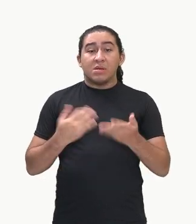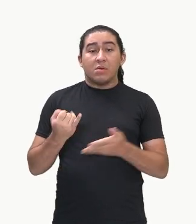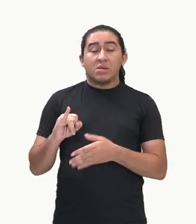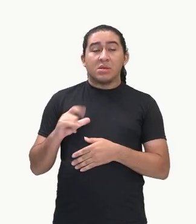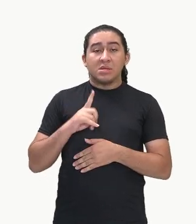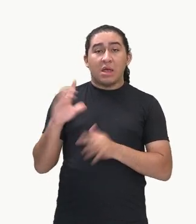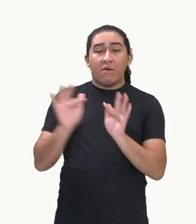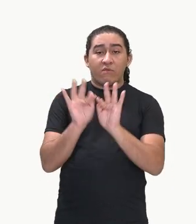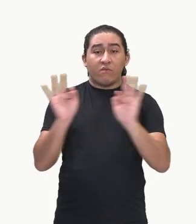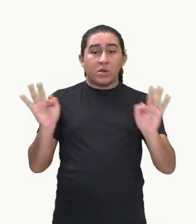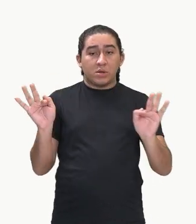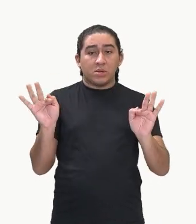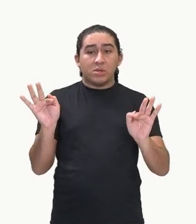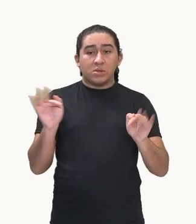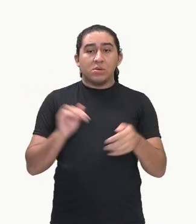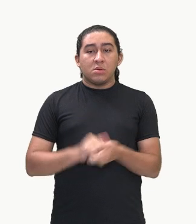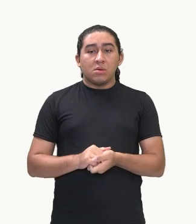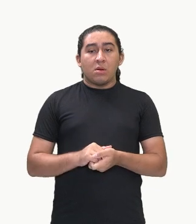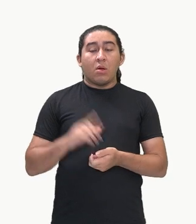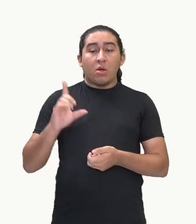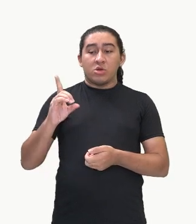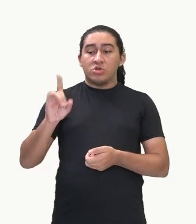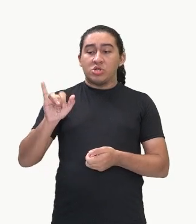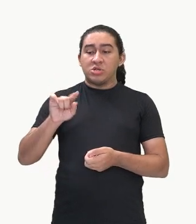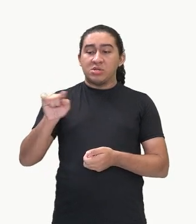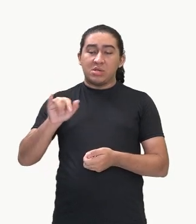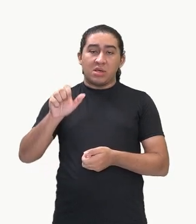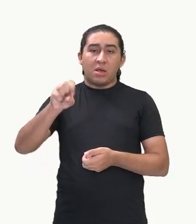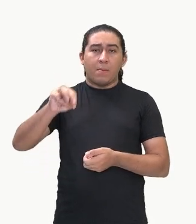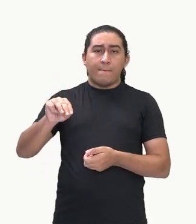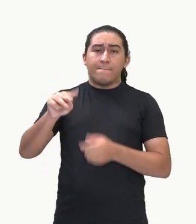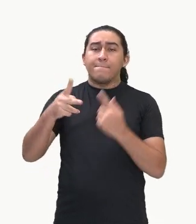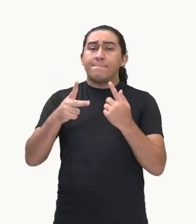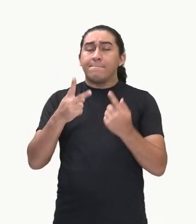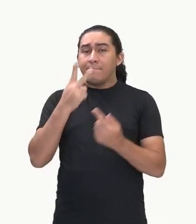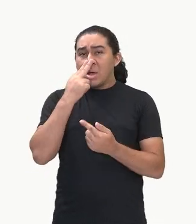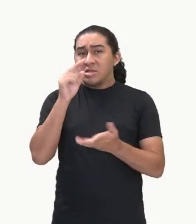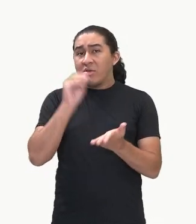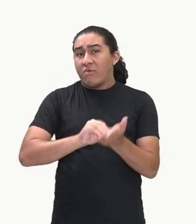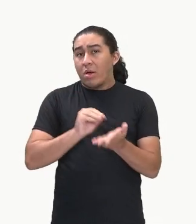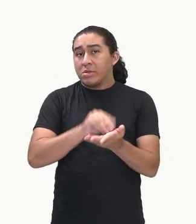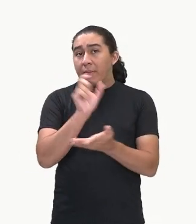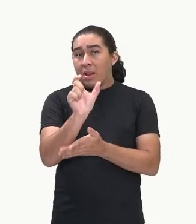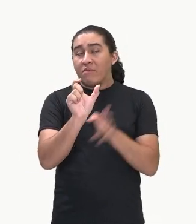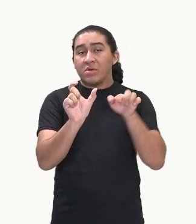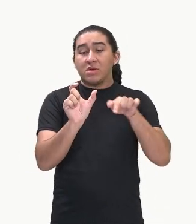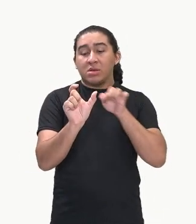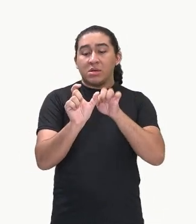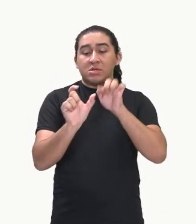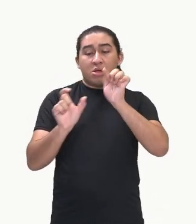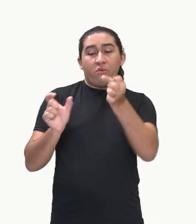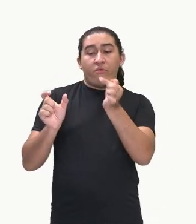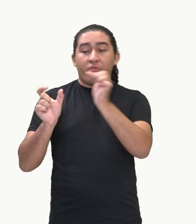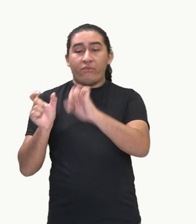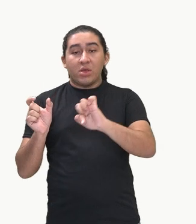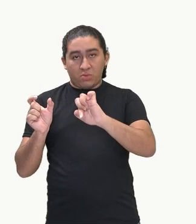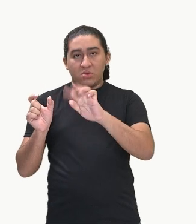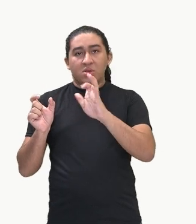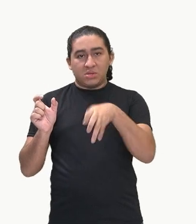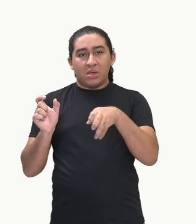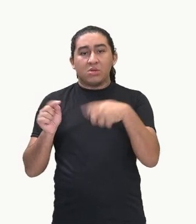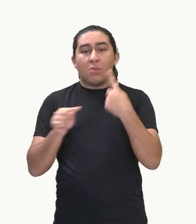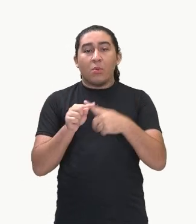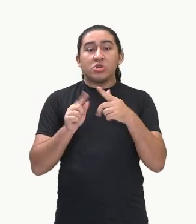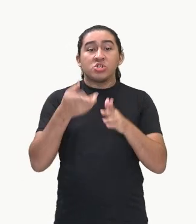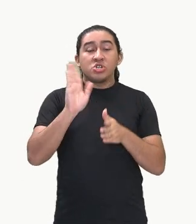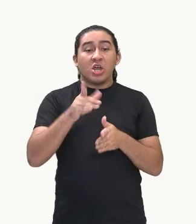casado, outros diziam que viajara. Então, o diziam aí, ele não existe,